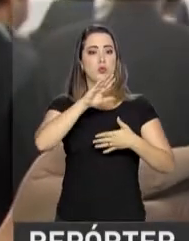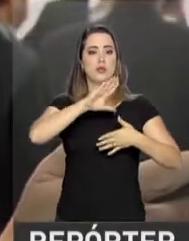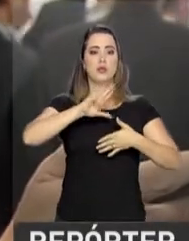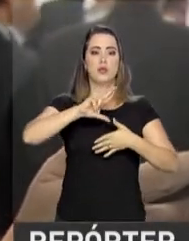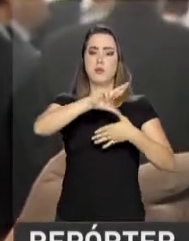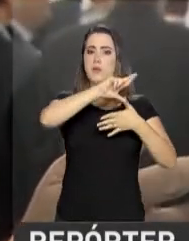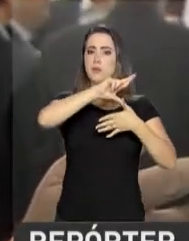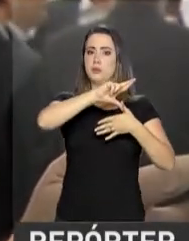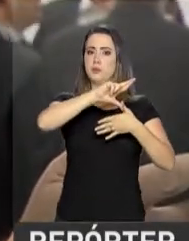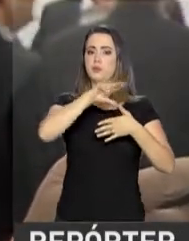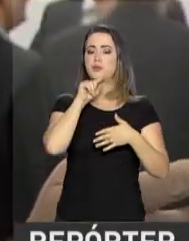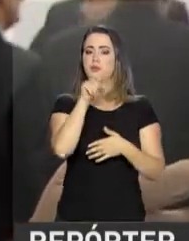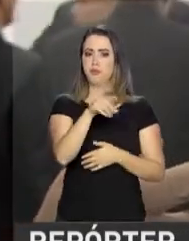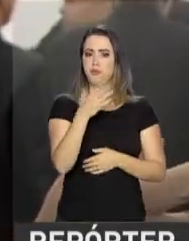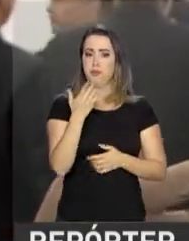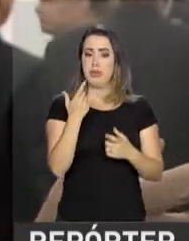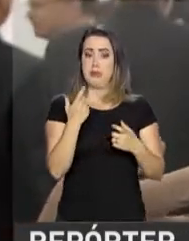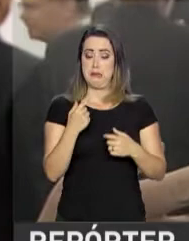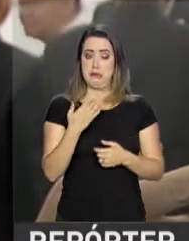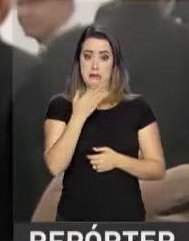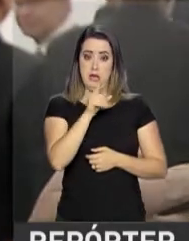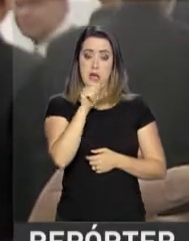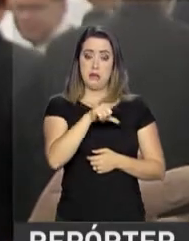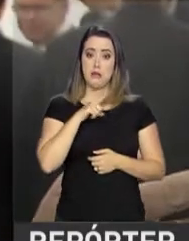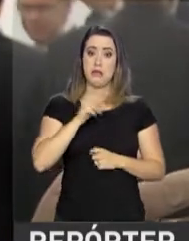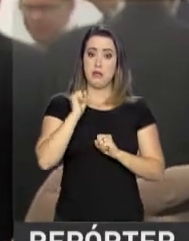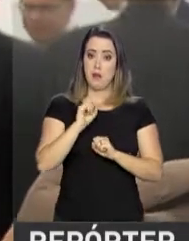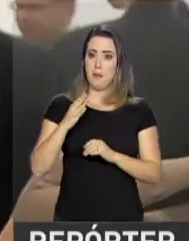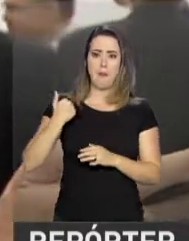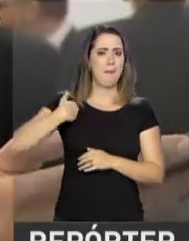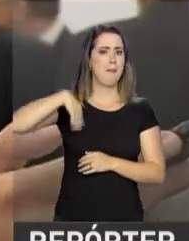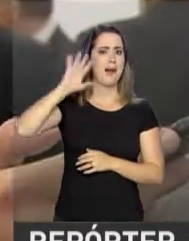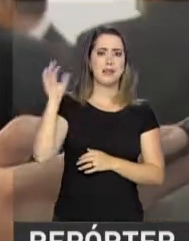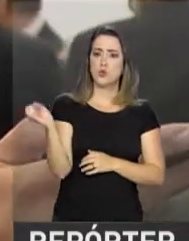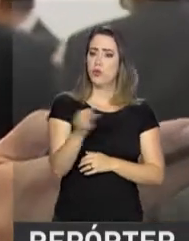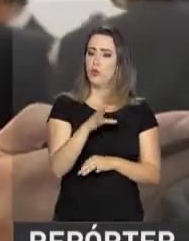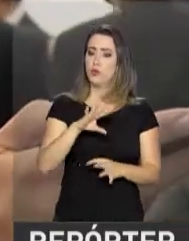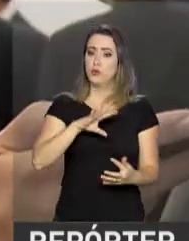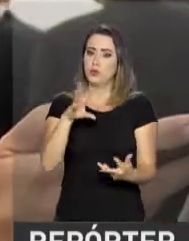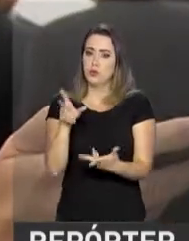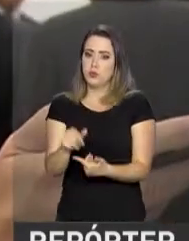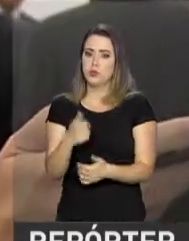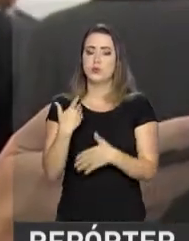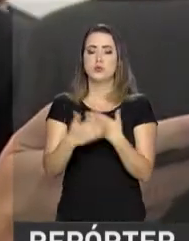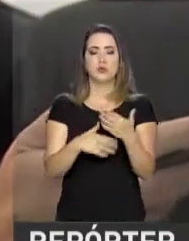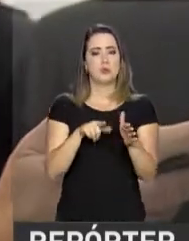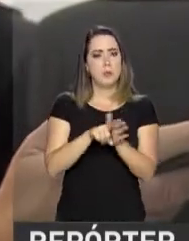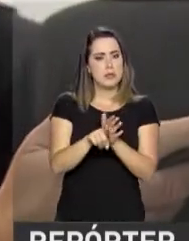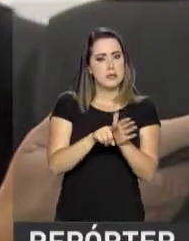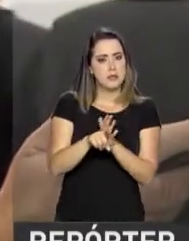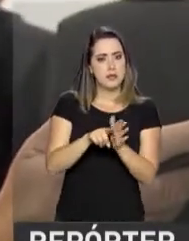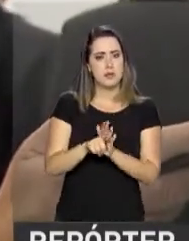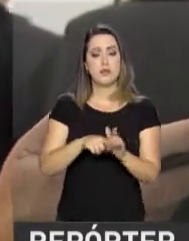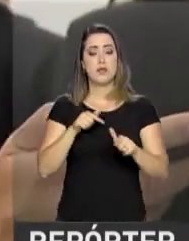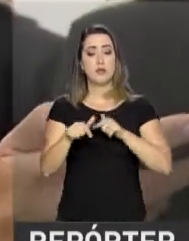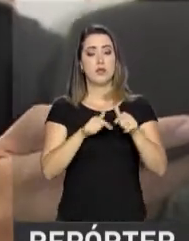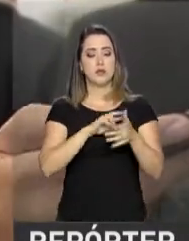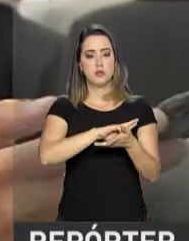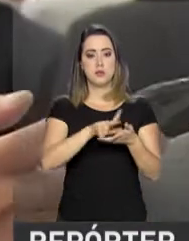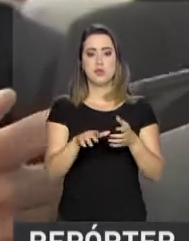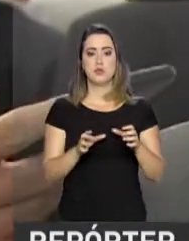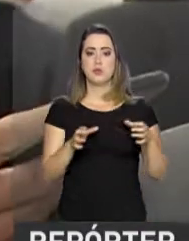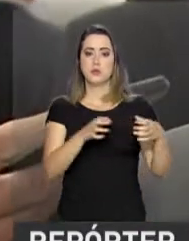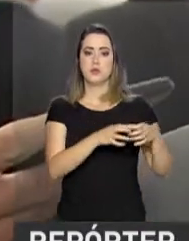ele terá condições aqui de emprestar com o seu trabalho o desenvolvimento e contribuir para esse desenvolvimento de diversos setores